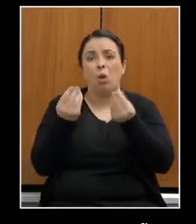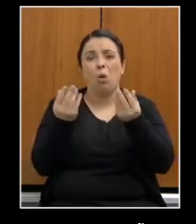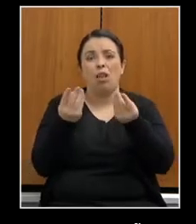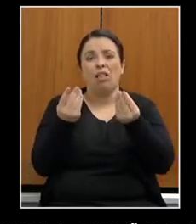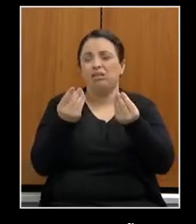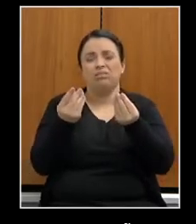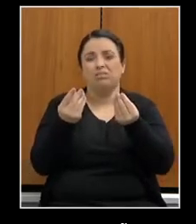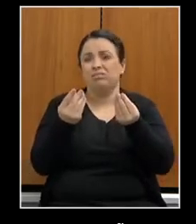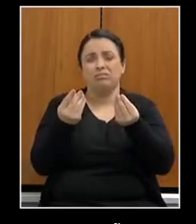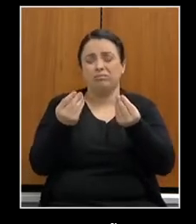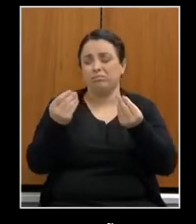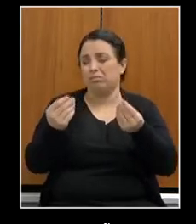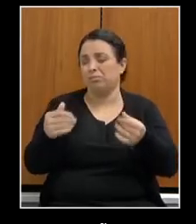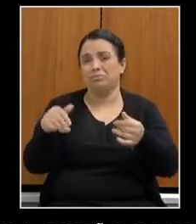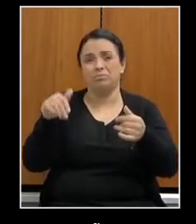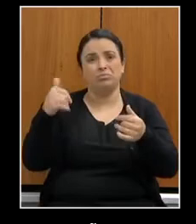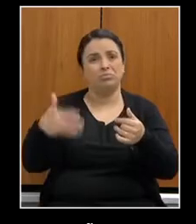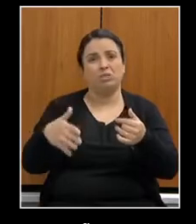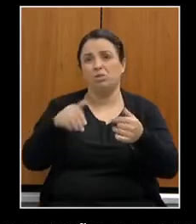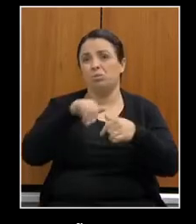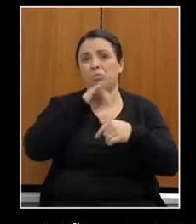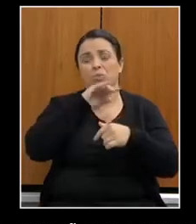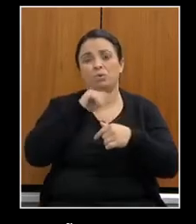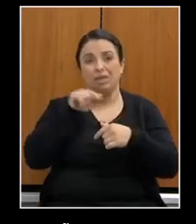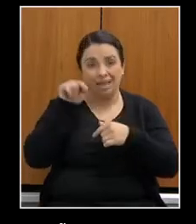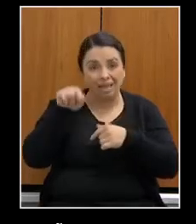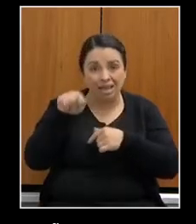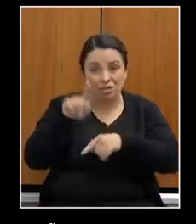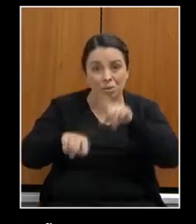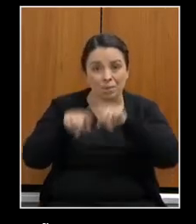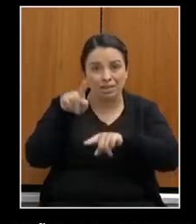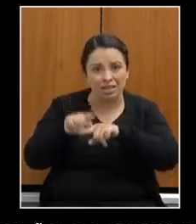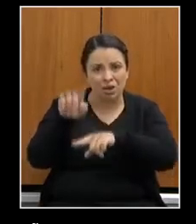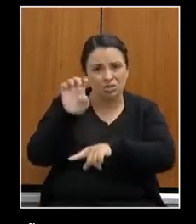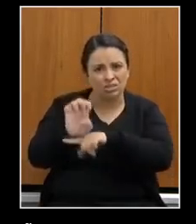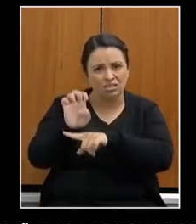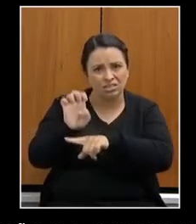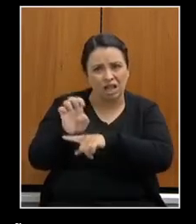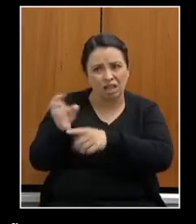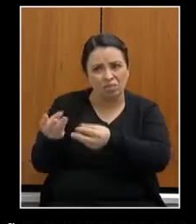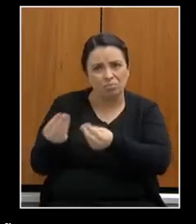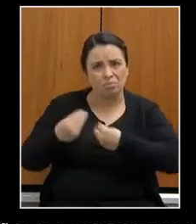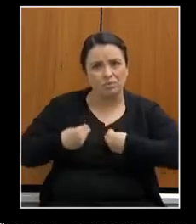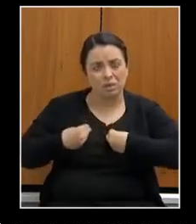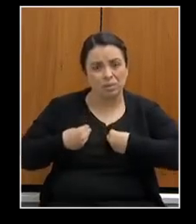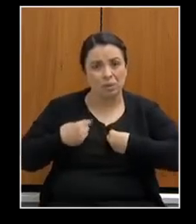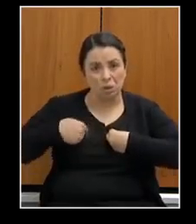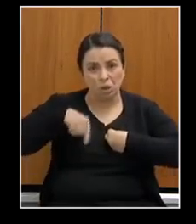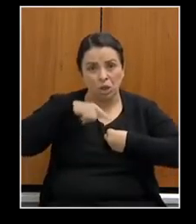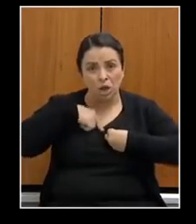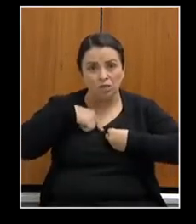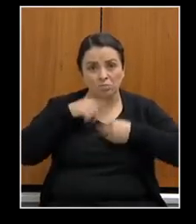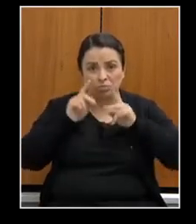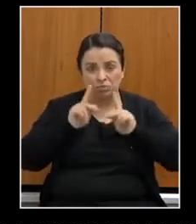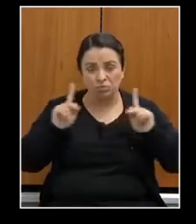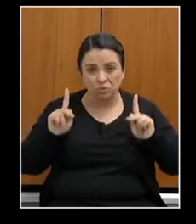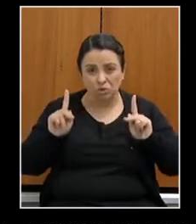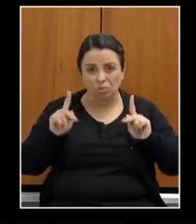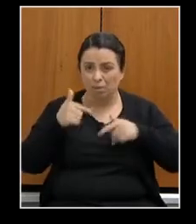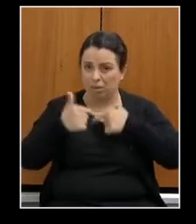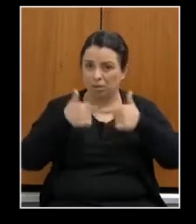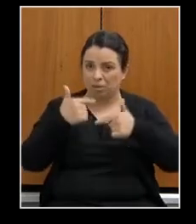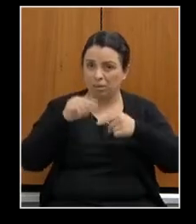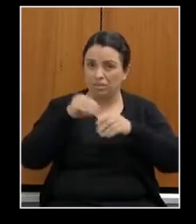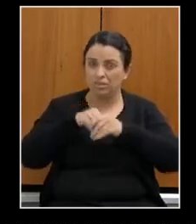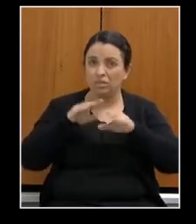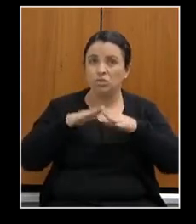produto é esse o material que o Estado está disponibilizando para a gente e que o face shield está no plástico